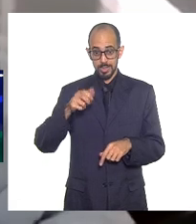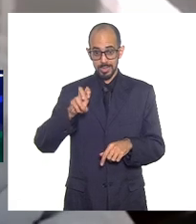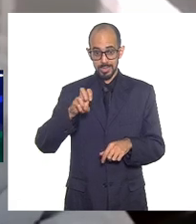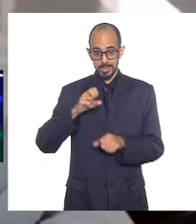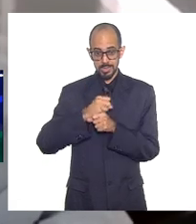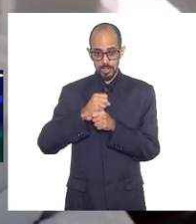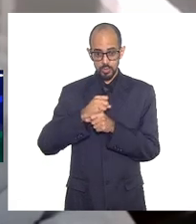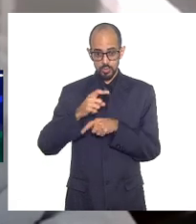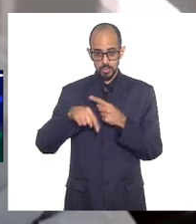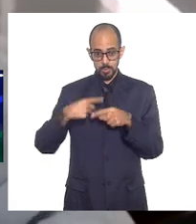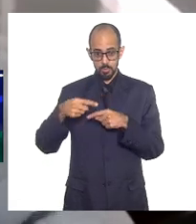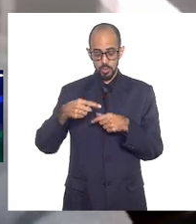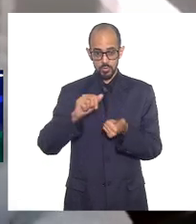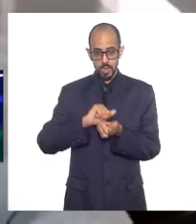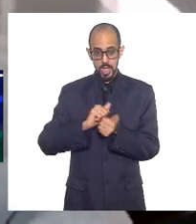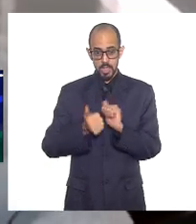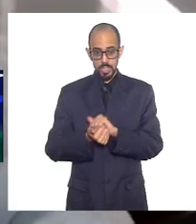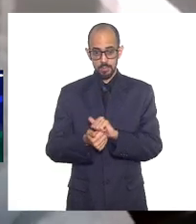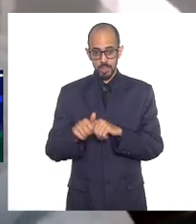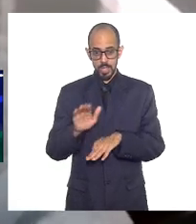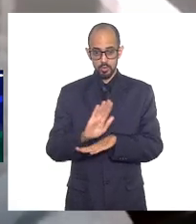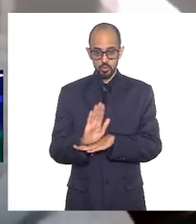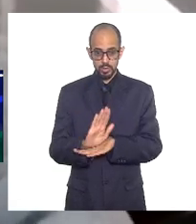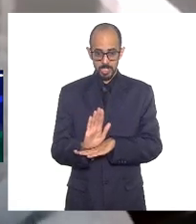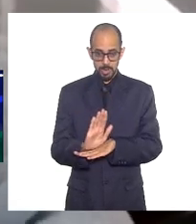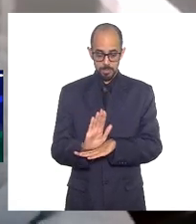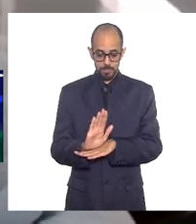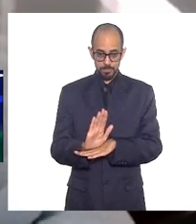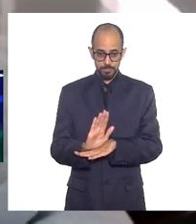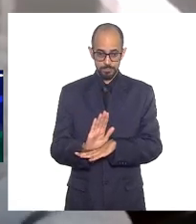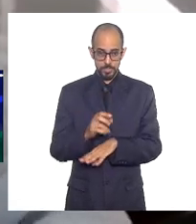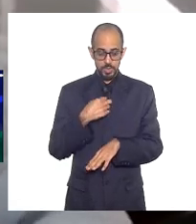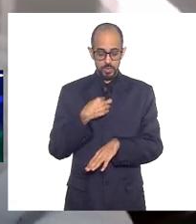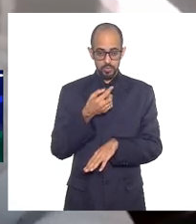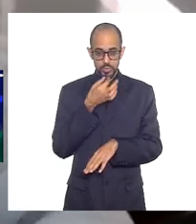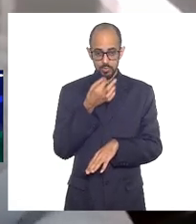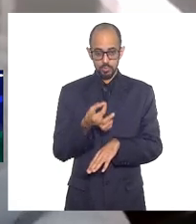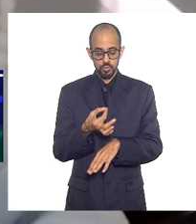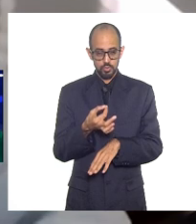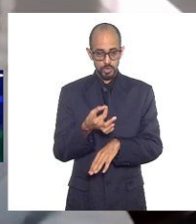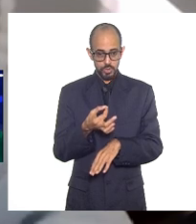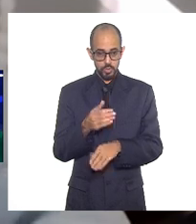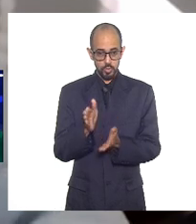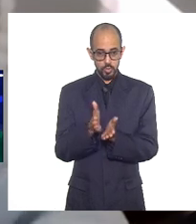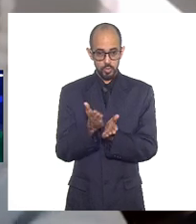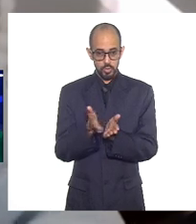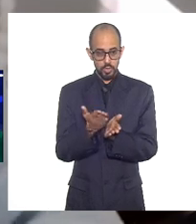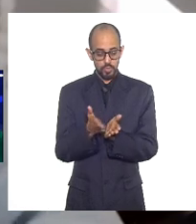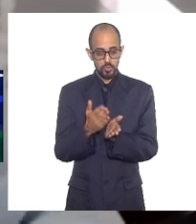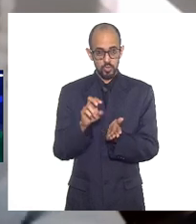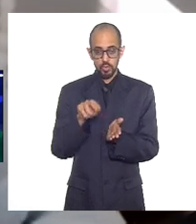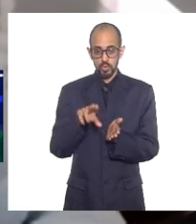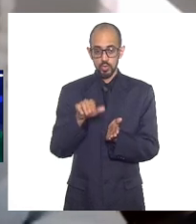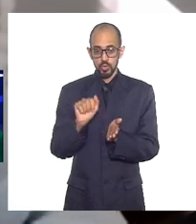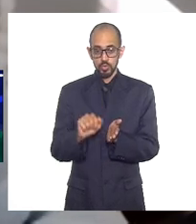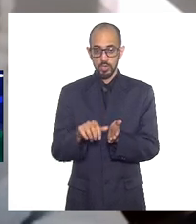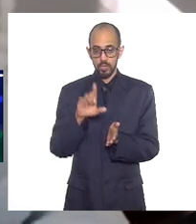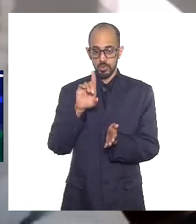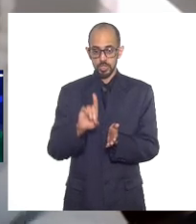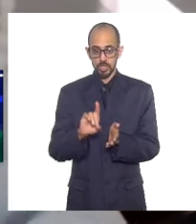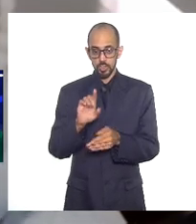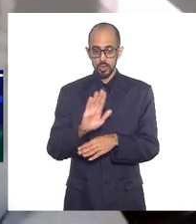foi adaptado para o cinema. Mas eu fiz uma indicação do livro do José Saramago, que nunca foi diretor de